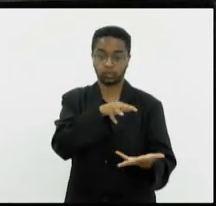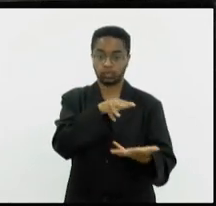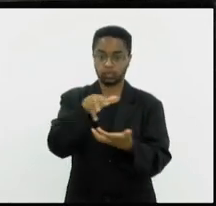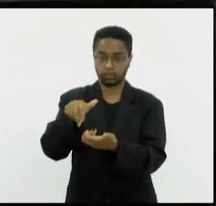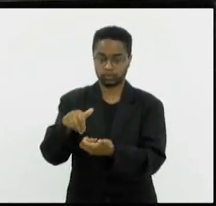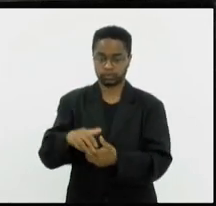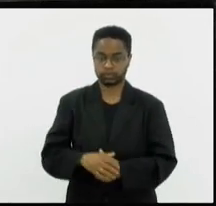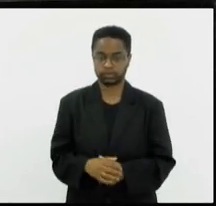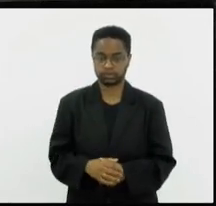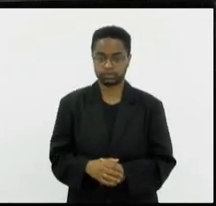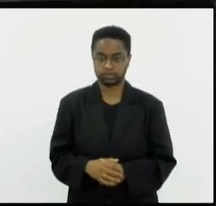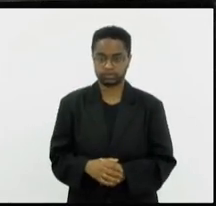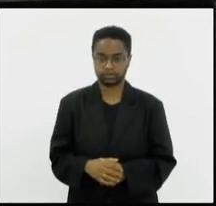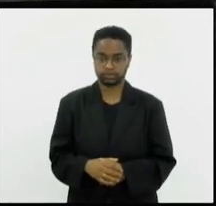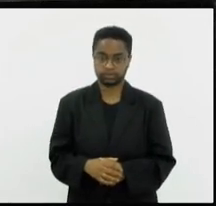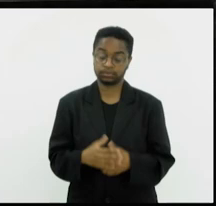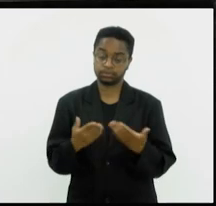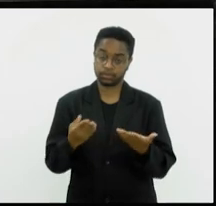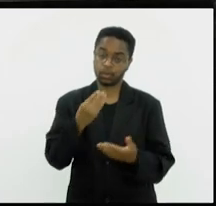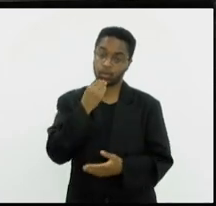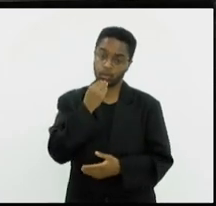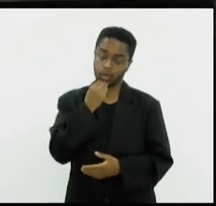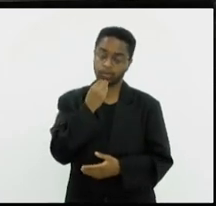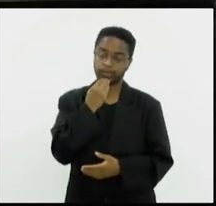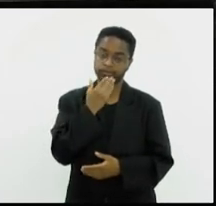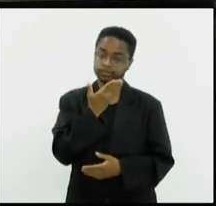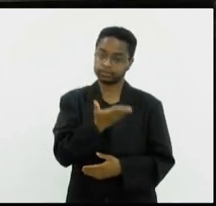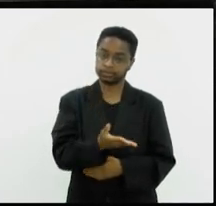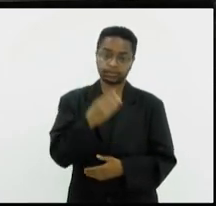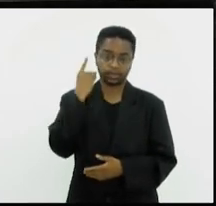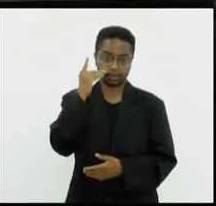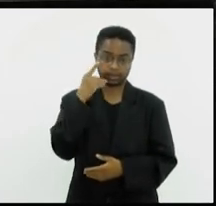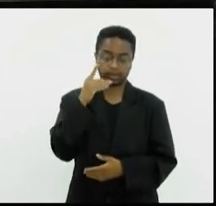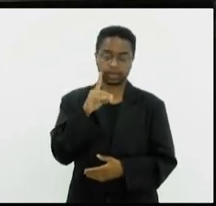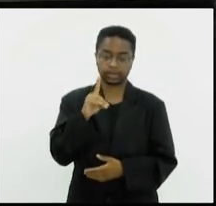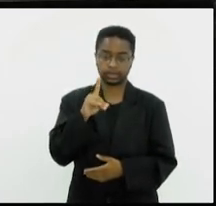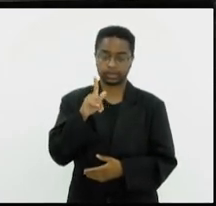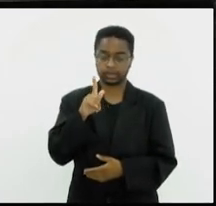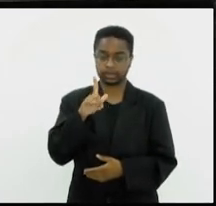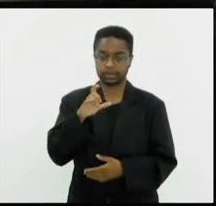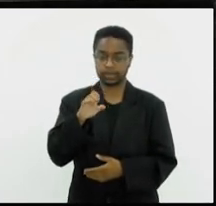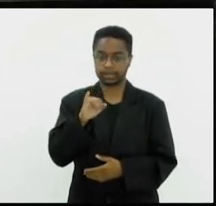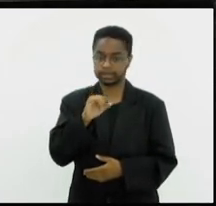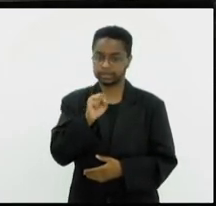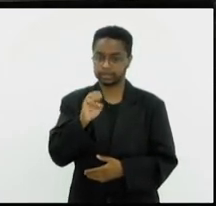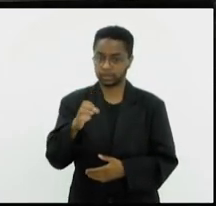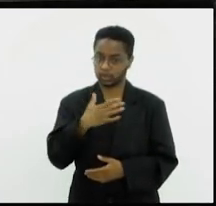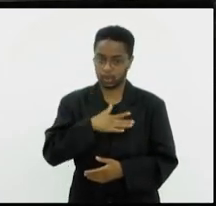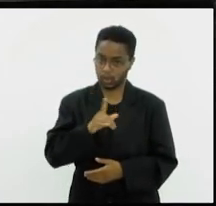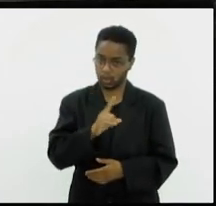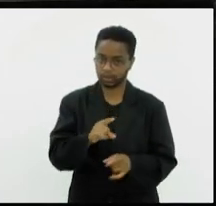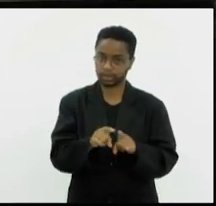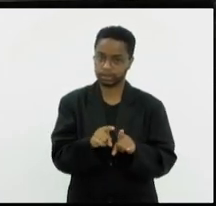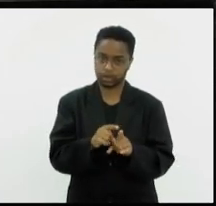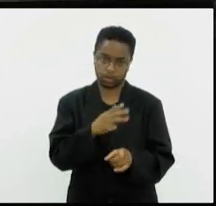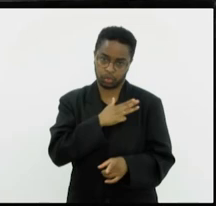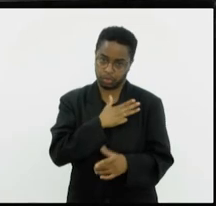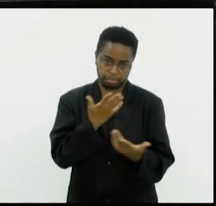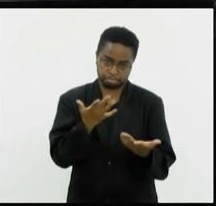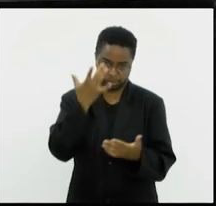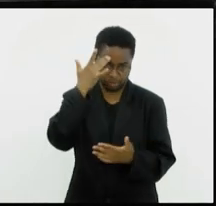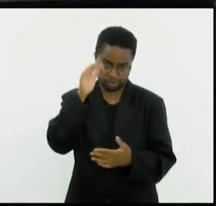mundo para evidentemente desagrado da deputada gaz Hoffman e do Lula ou sei lá